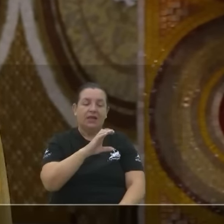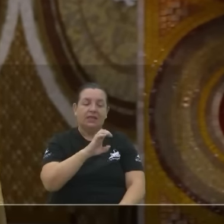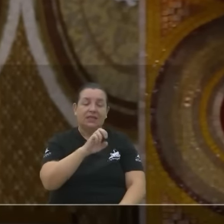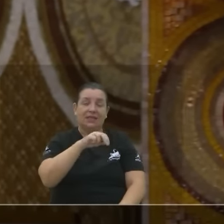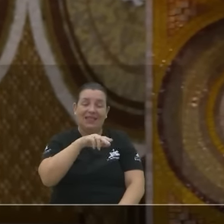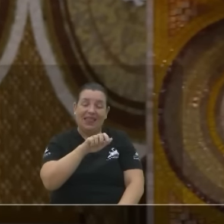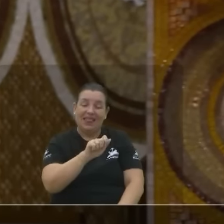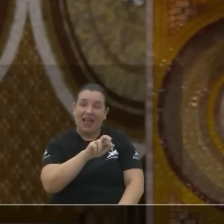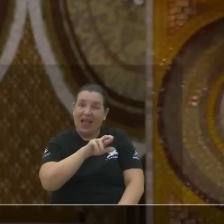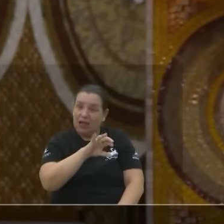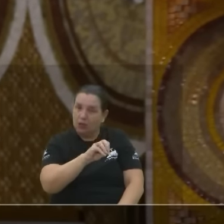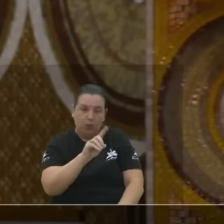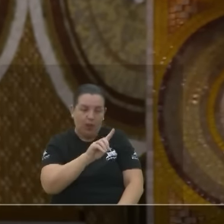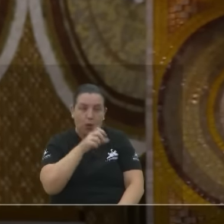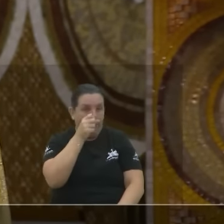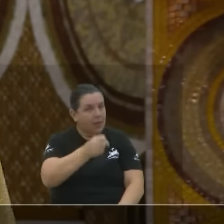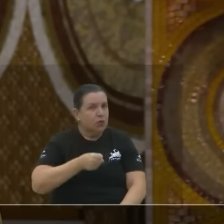ele é pago.